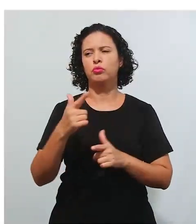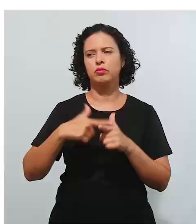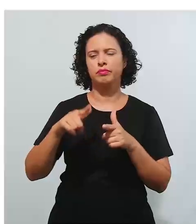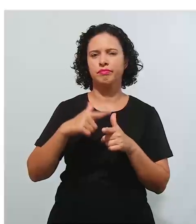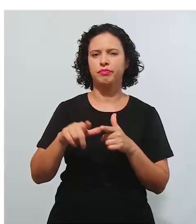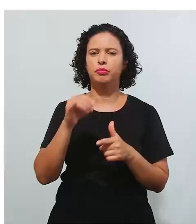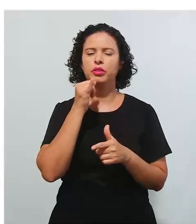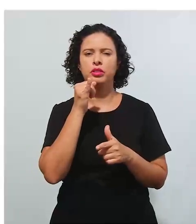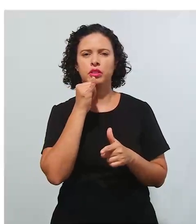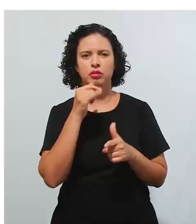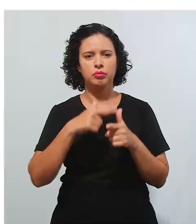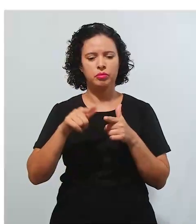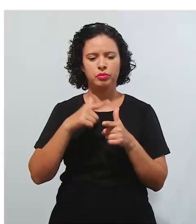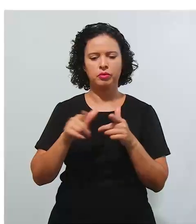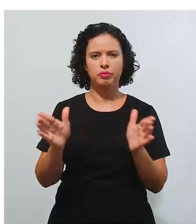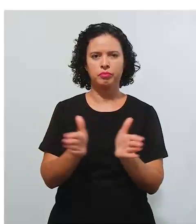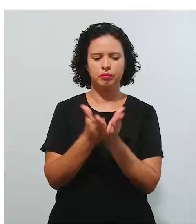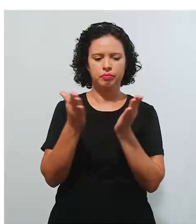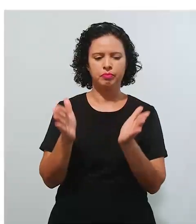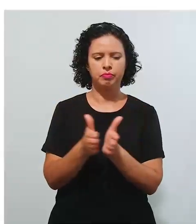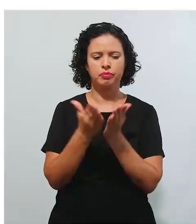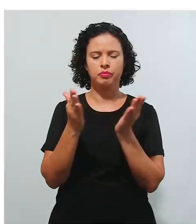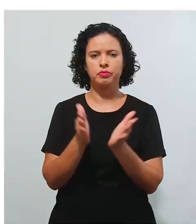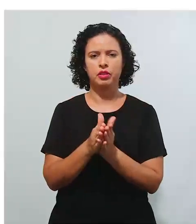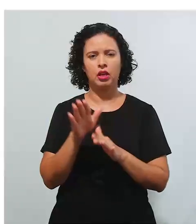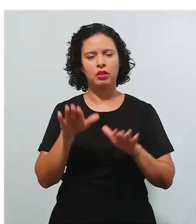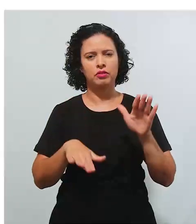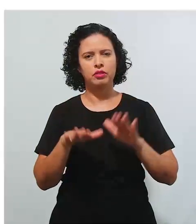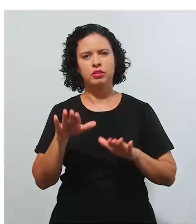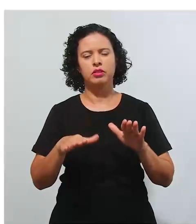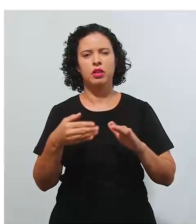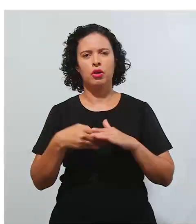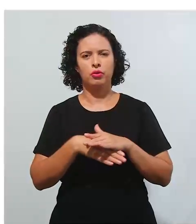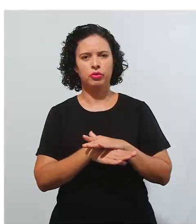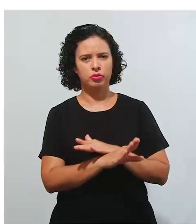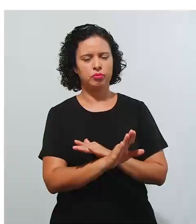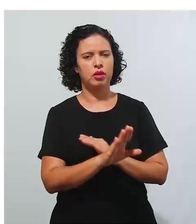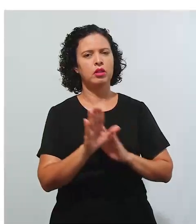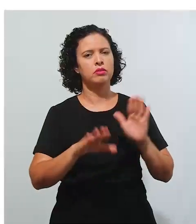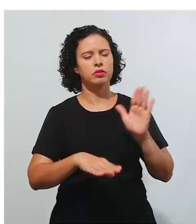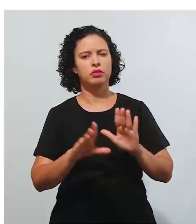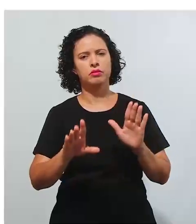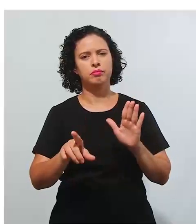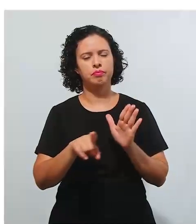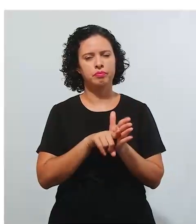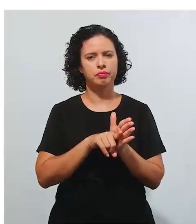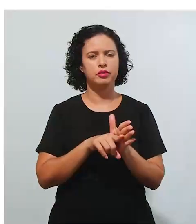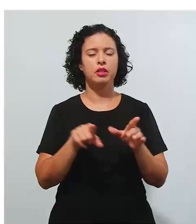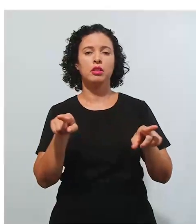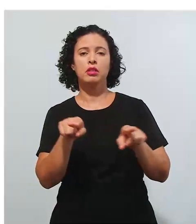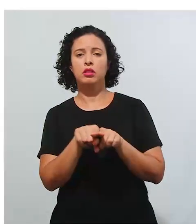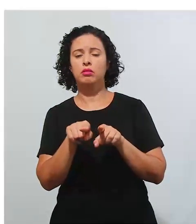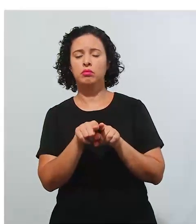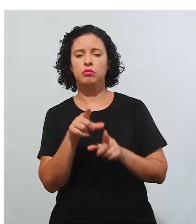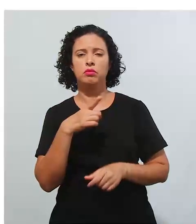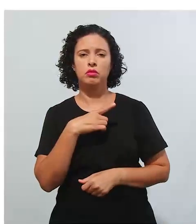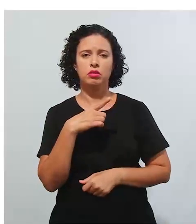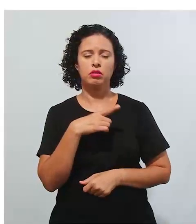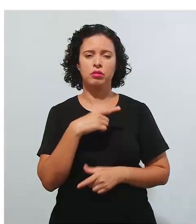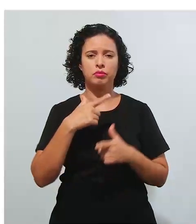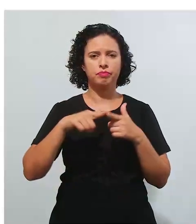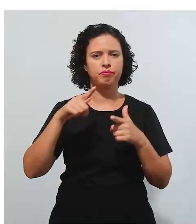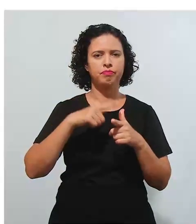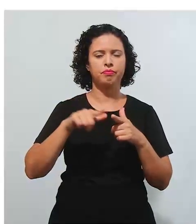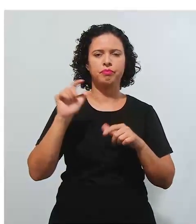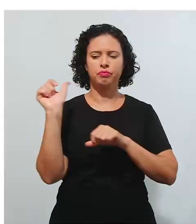Pobreza é um problema antigo do Brasil e às vezes a gente está mais acostumado com ele, às vezes menos. A gente pode estar tendo aí um problema, talvez, de